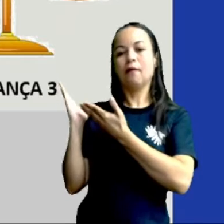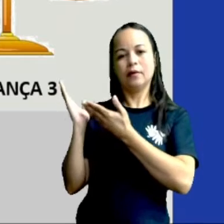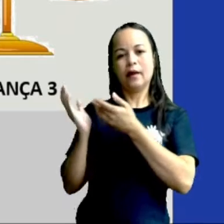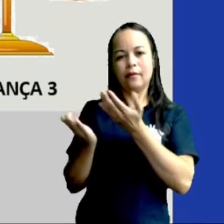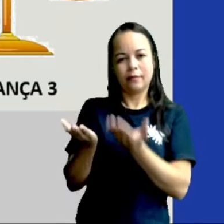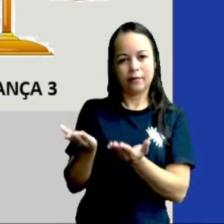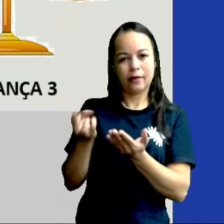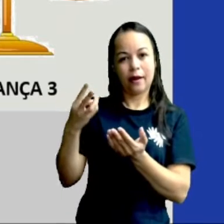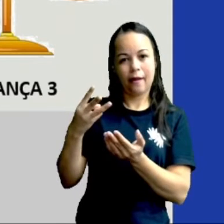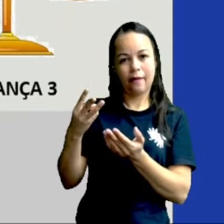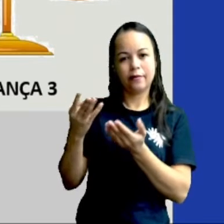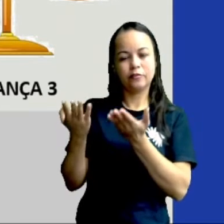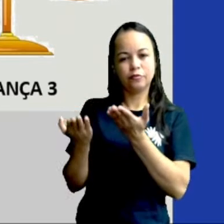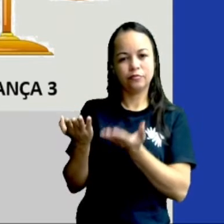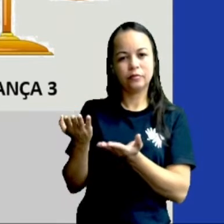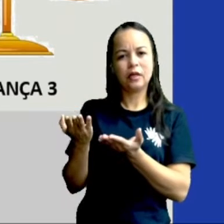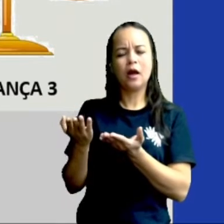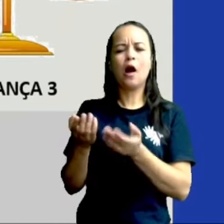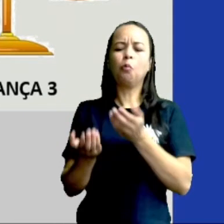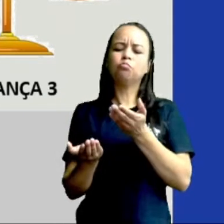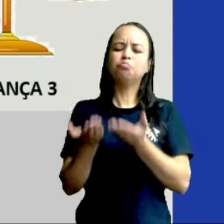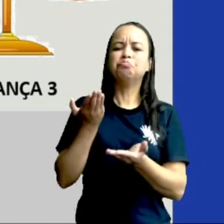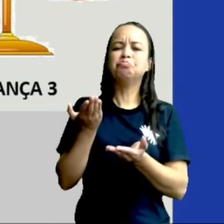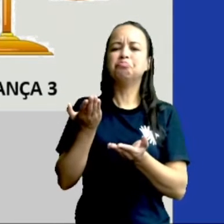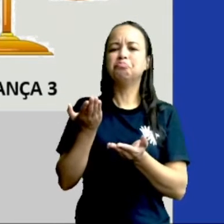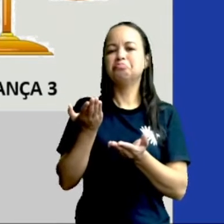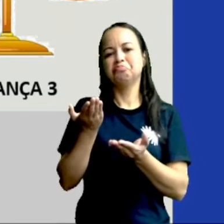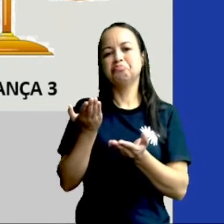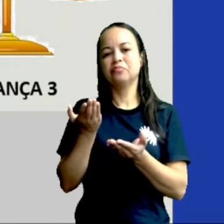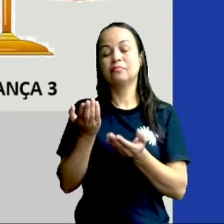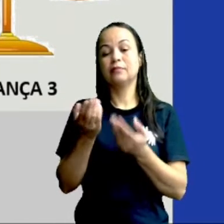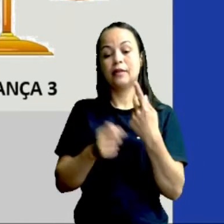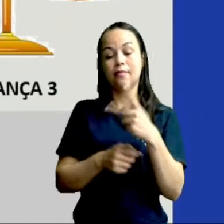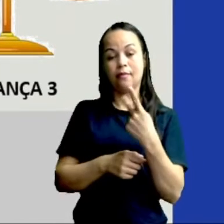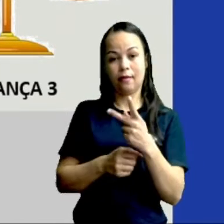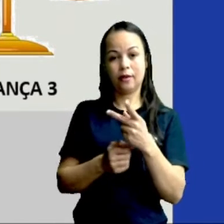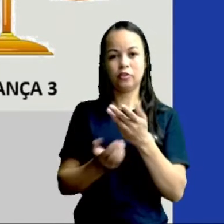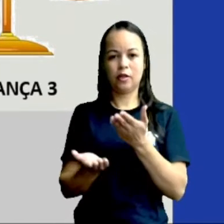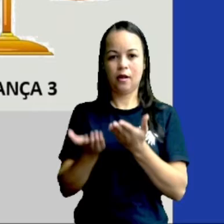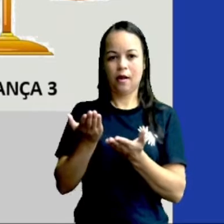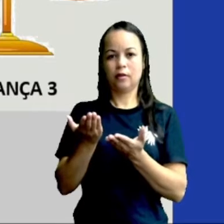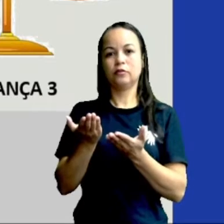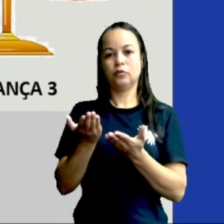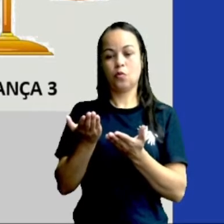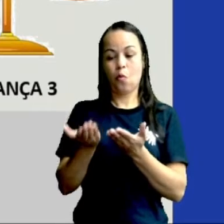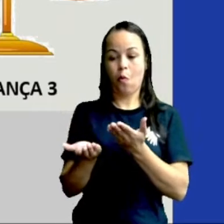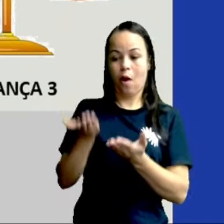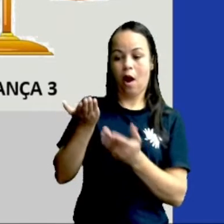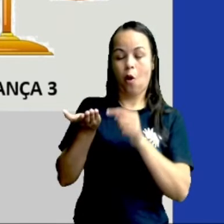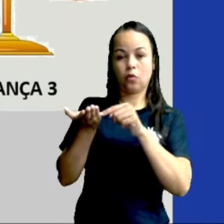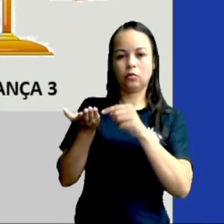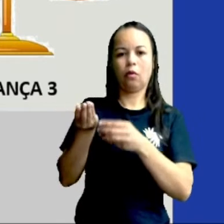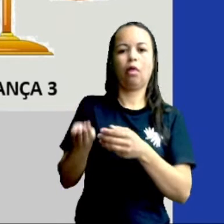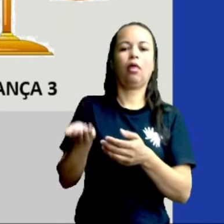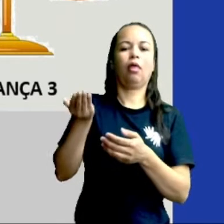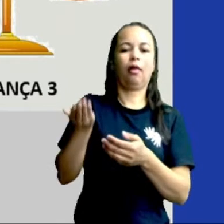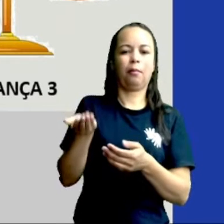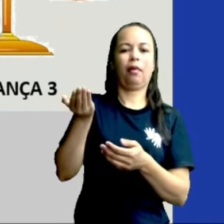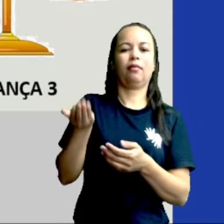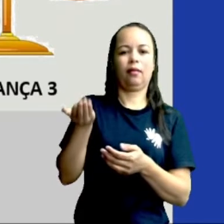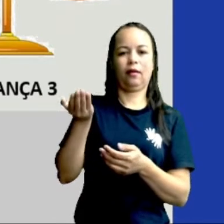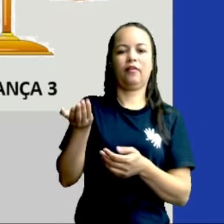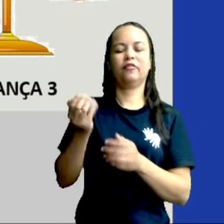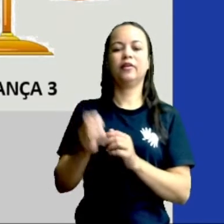3. Há um desequilíbrio. E, nesse caso, o prato do alto é mais leve do que